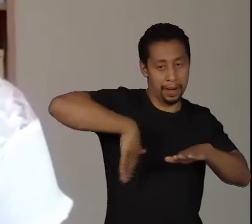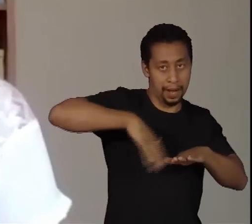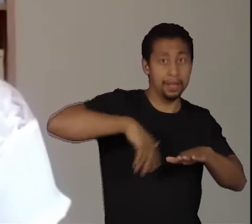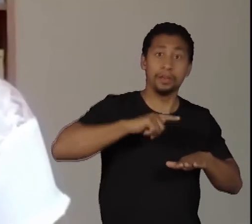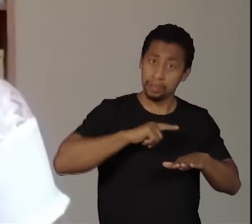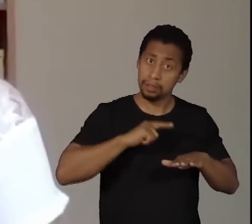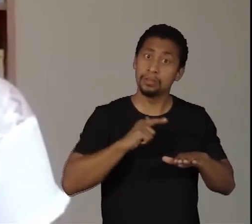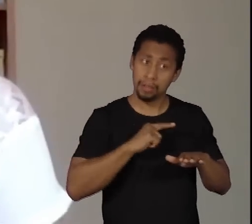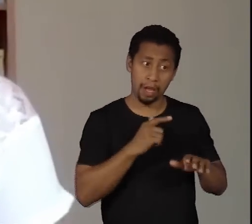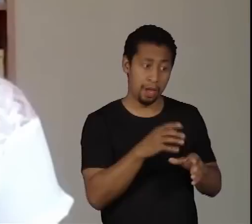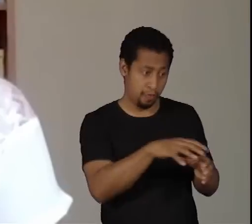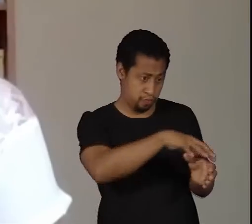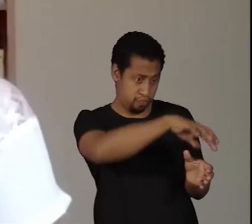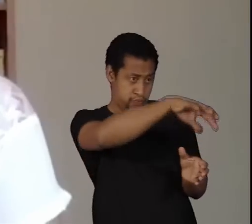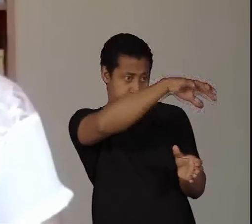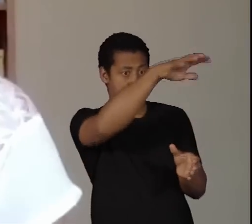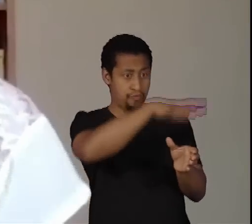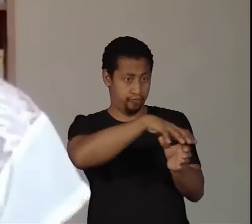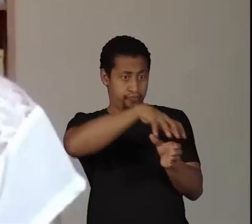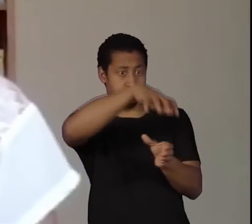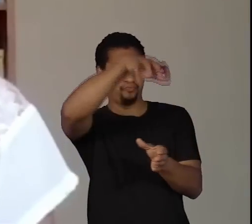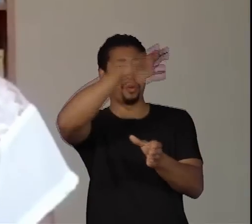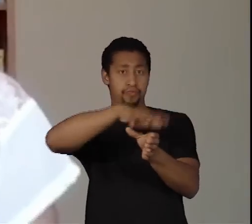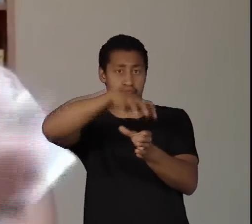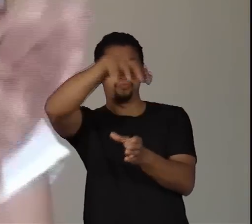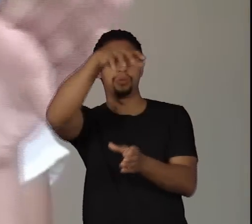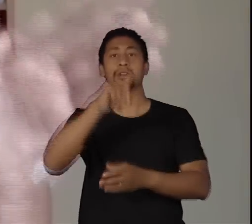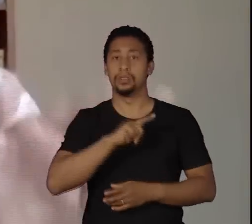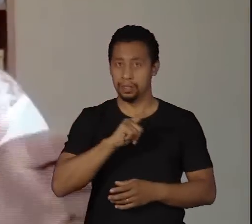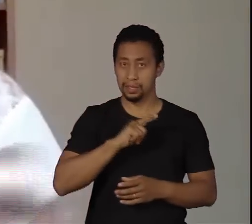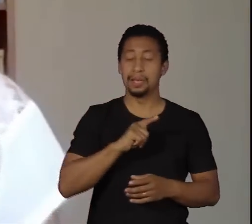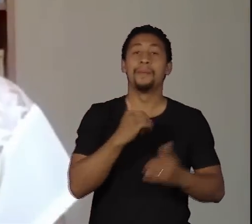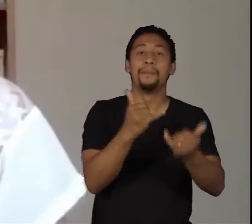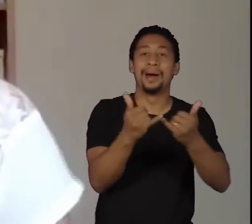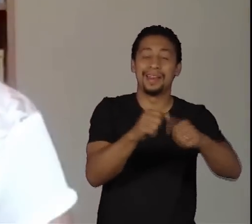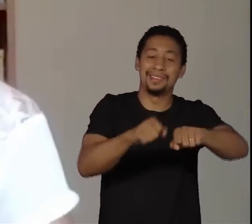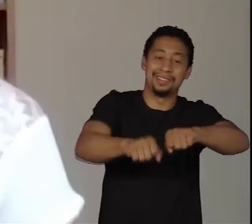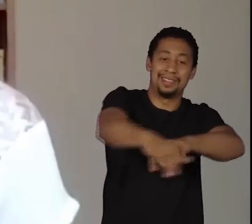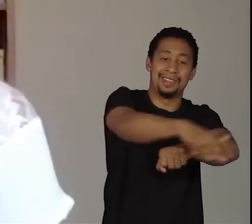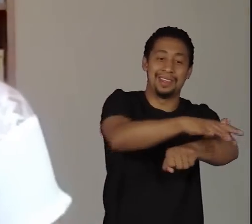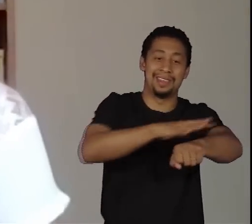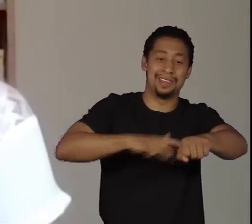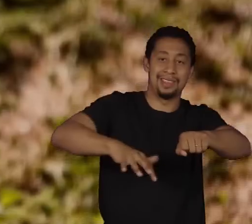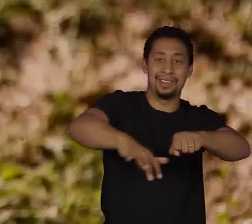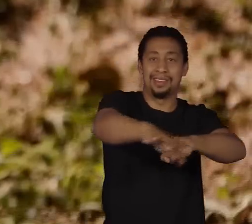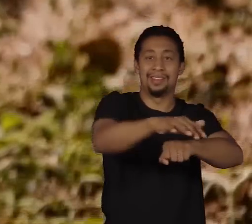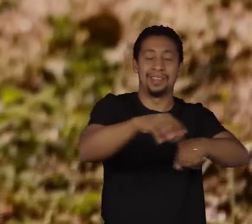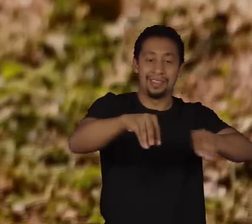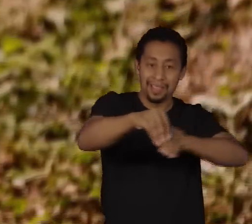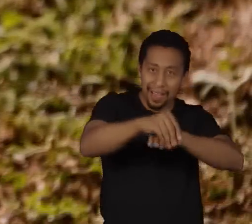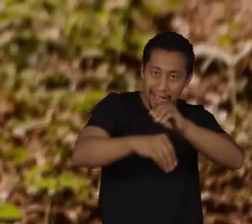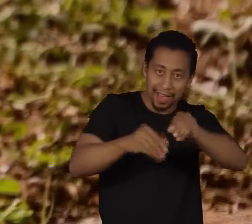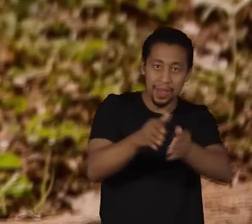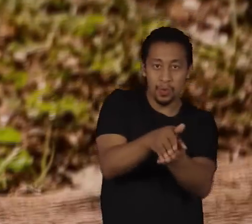da Amazônia também. Nós temos sítios que são grandes ilhas construídas de concha e de terra.